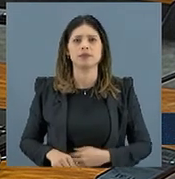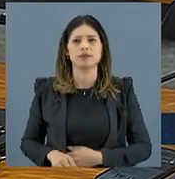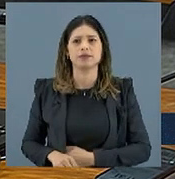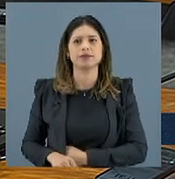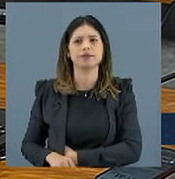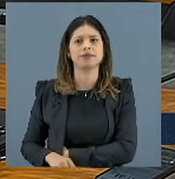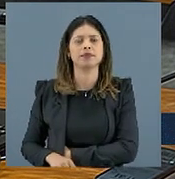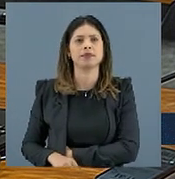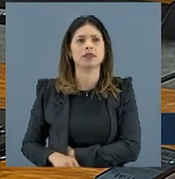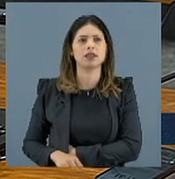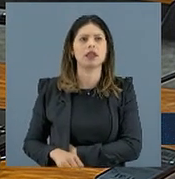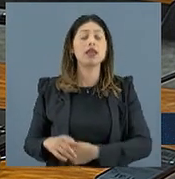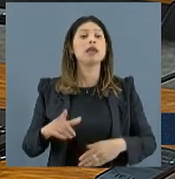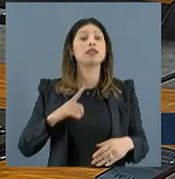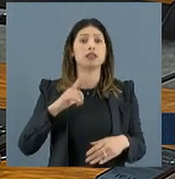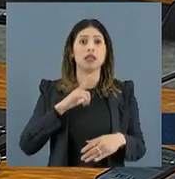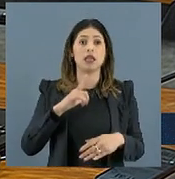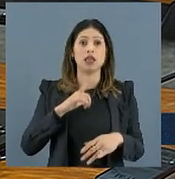nós vemos que juízes, inclusive o